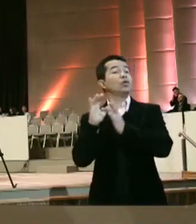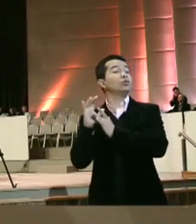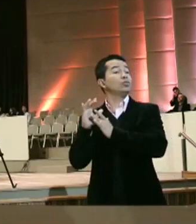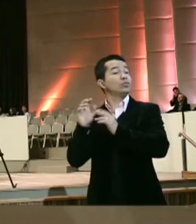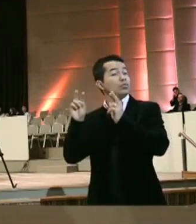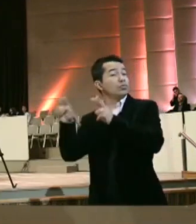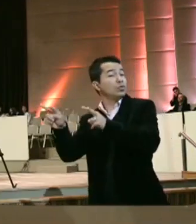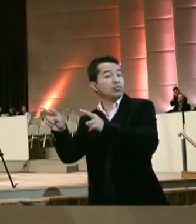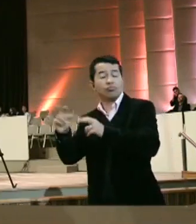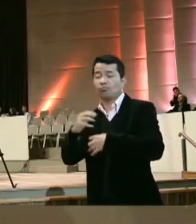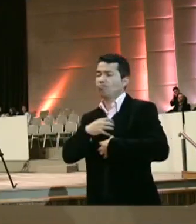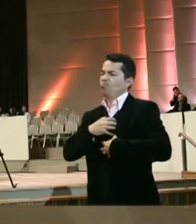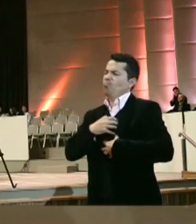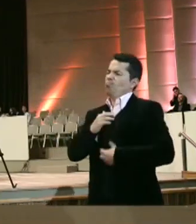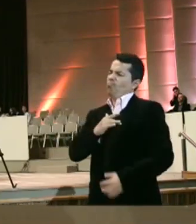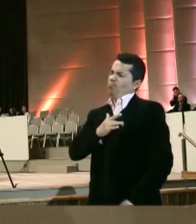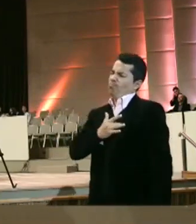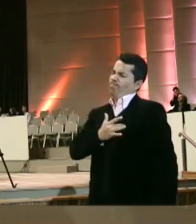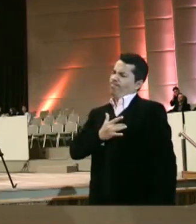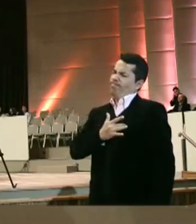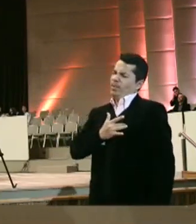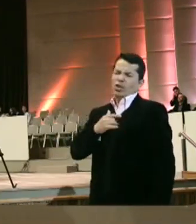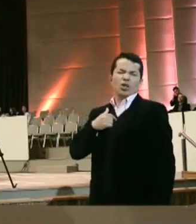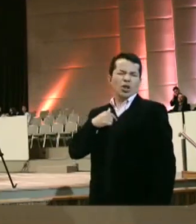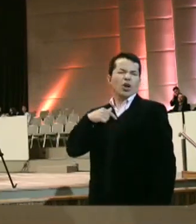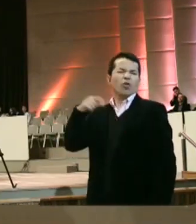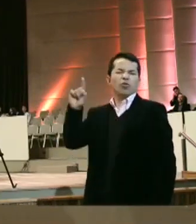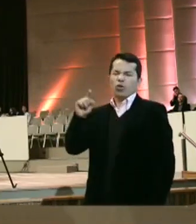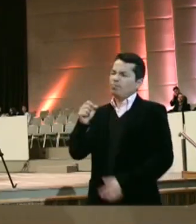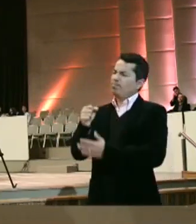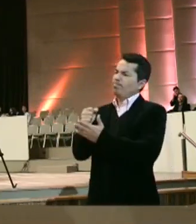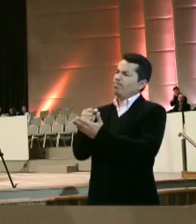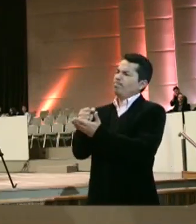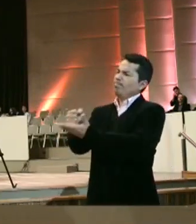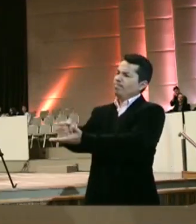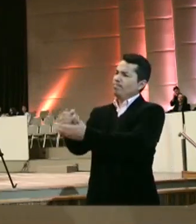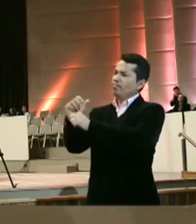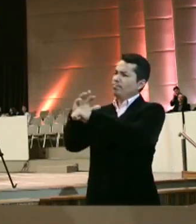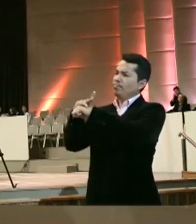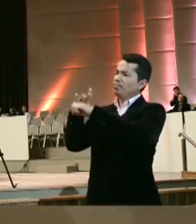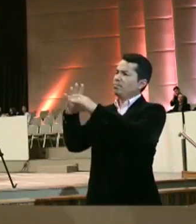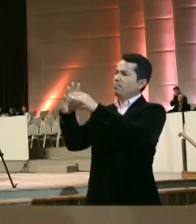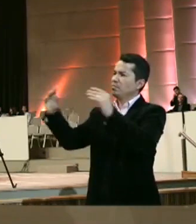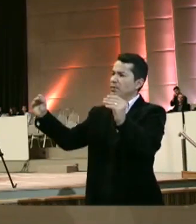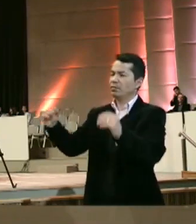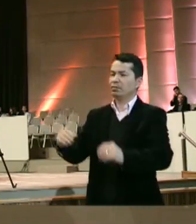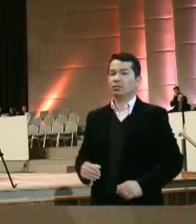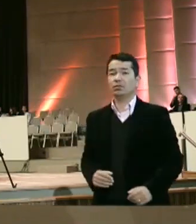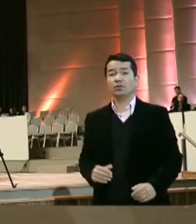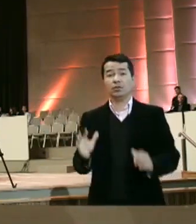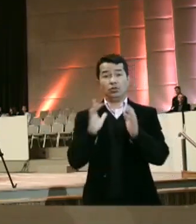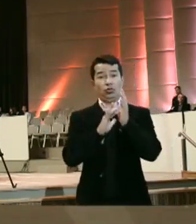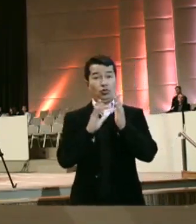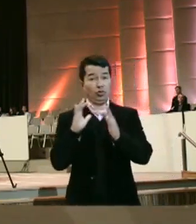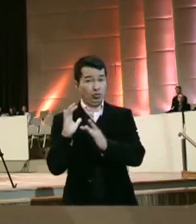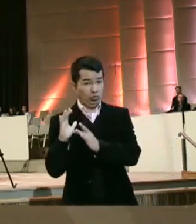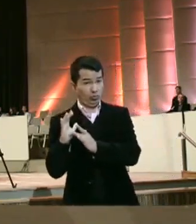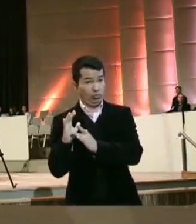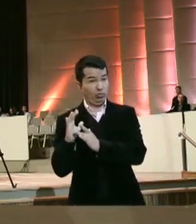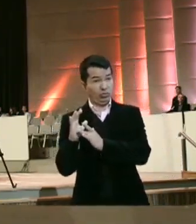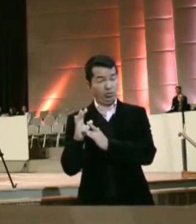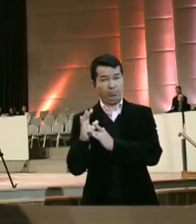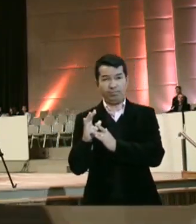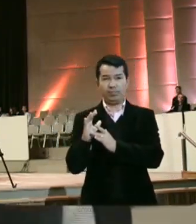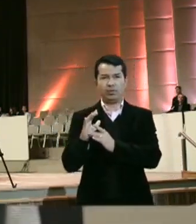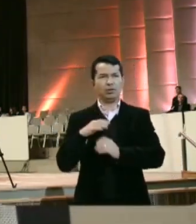um médico. E a ideia do Evangelho e a ideia de Jesus, que é importante a